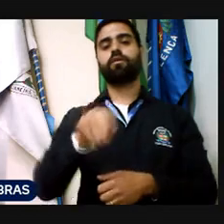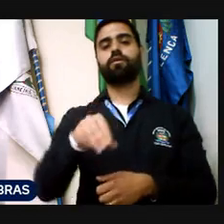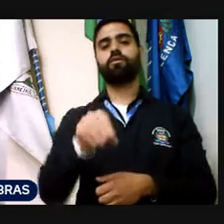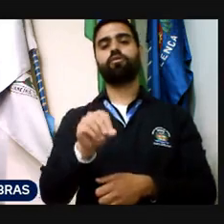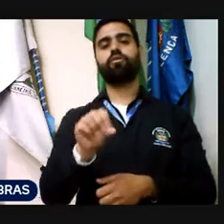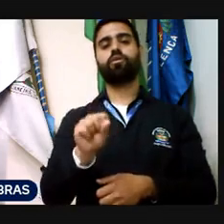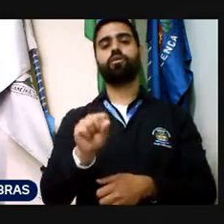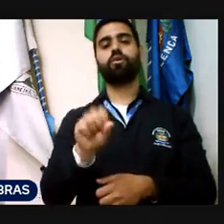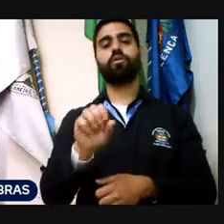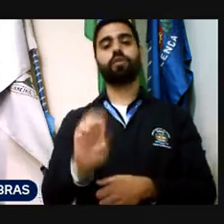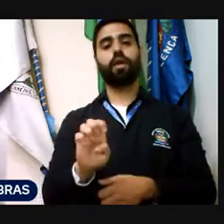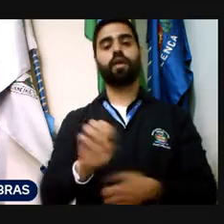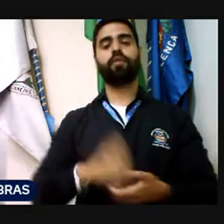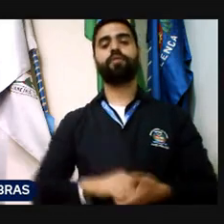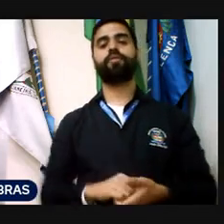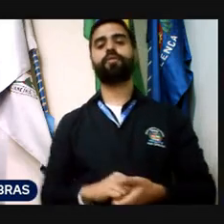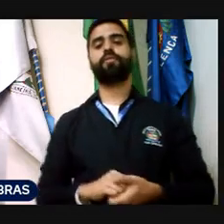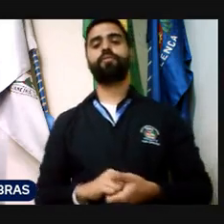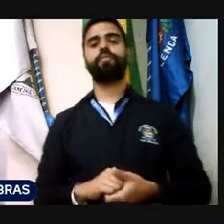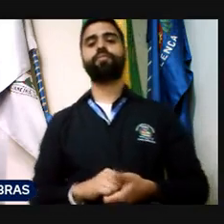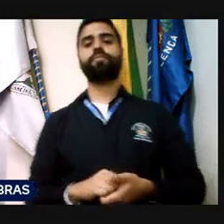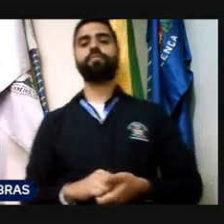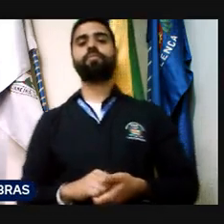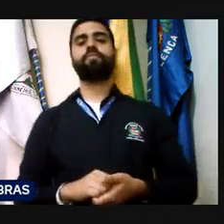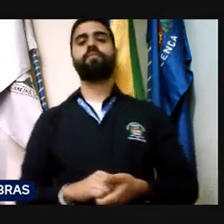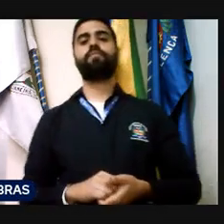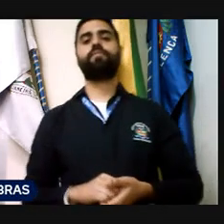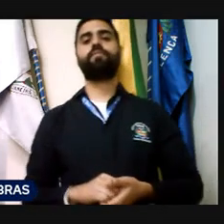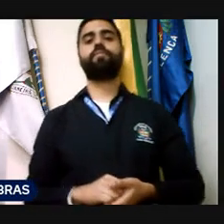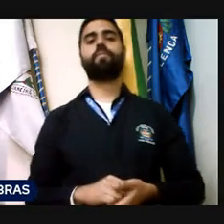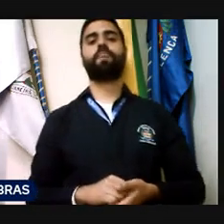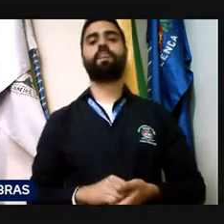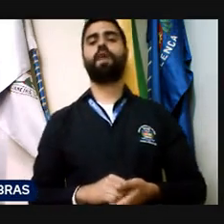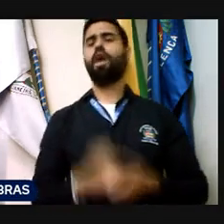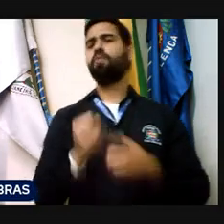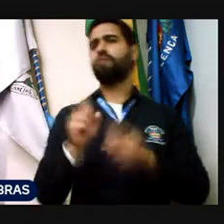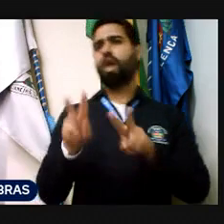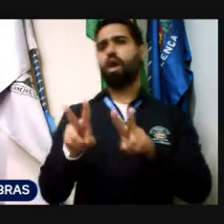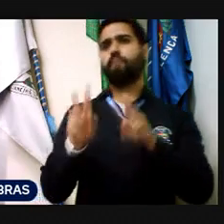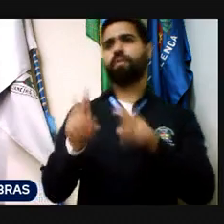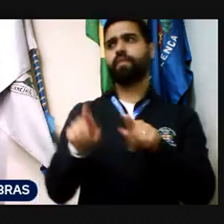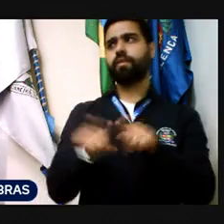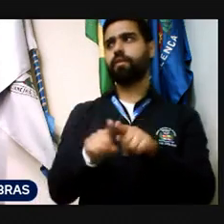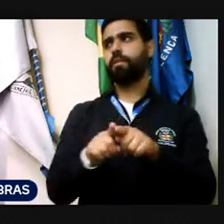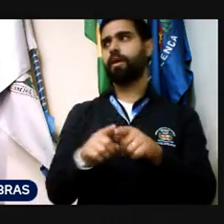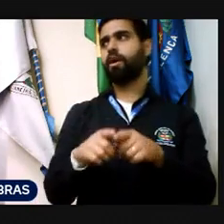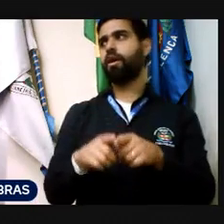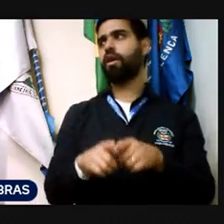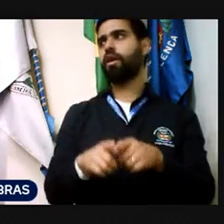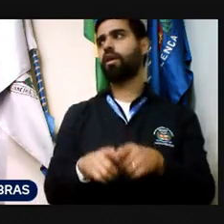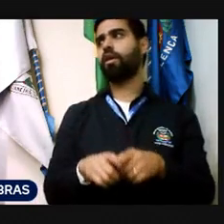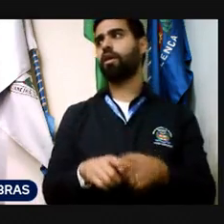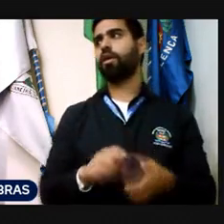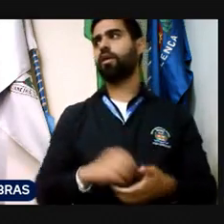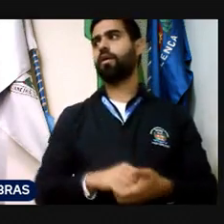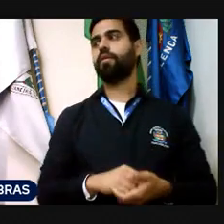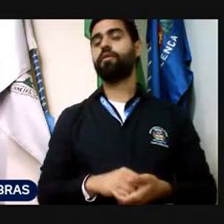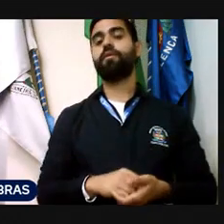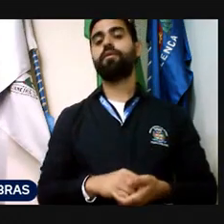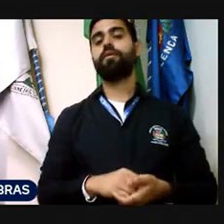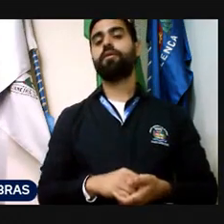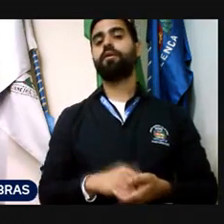análise à flexibilização das regras de tomada da vida comercial e social na cidade, pude observar que, em detrimento do aumento no movimento de circulação de